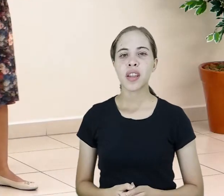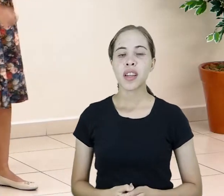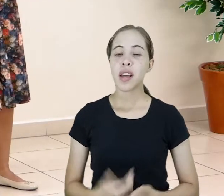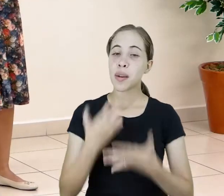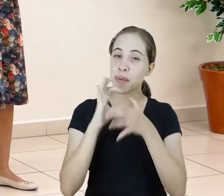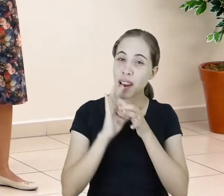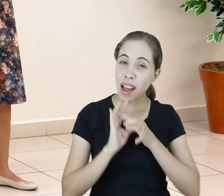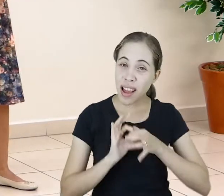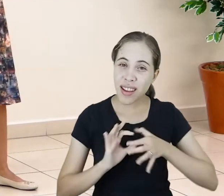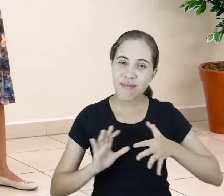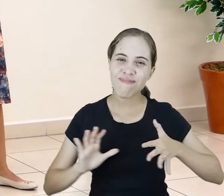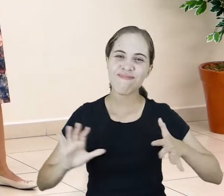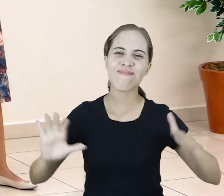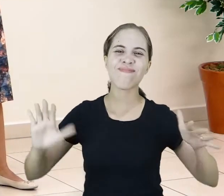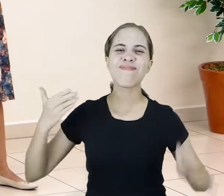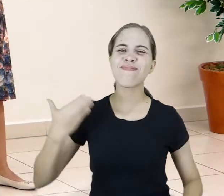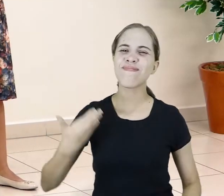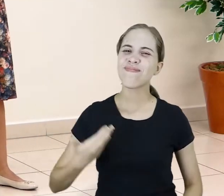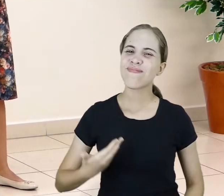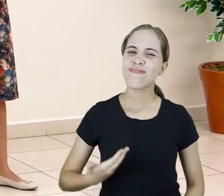me